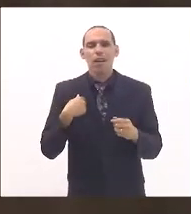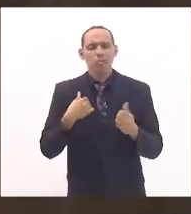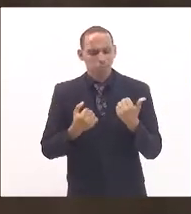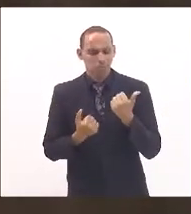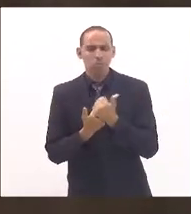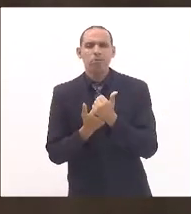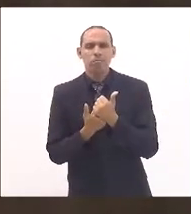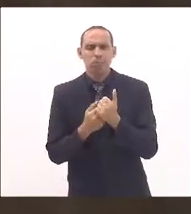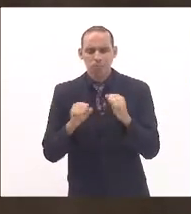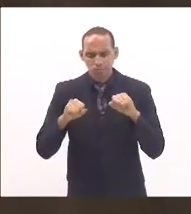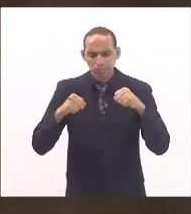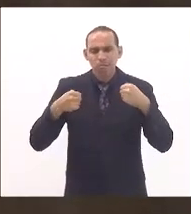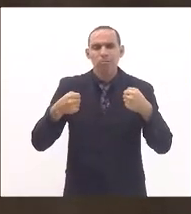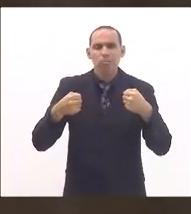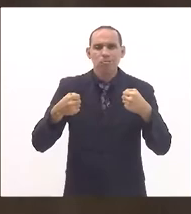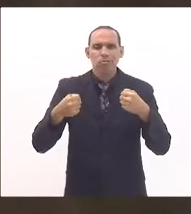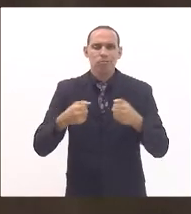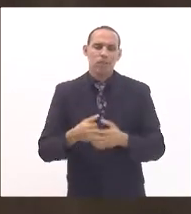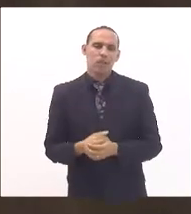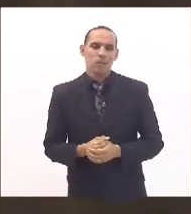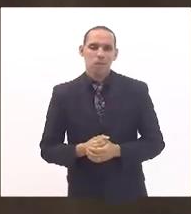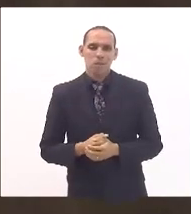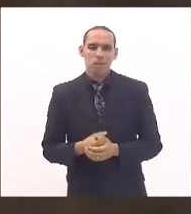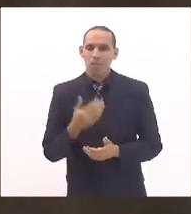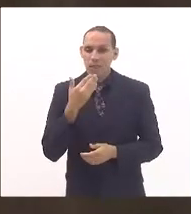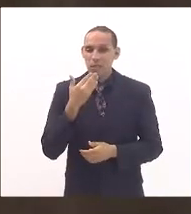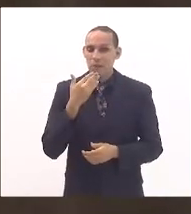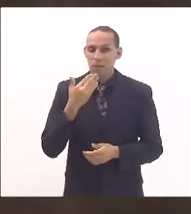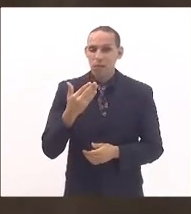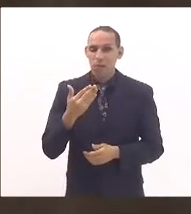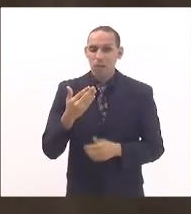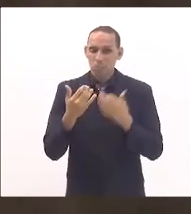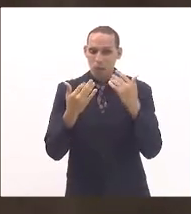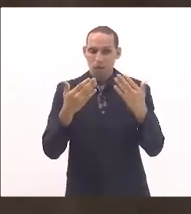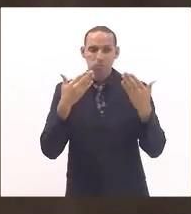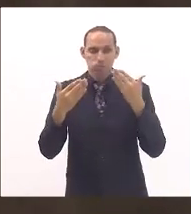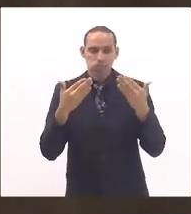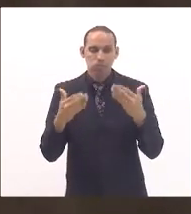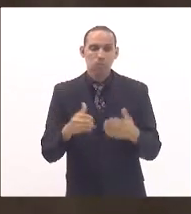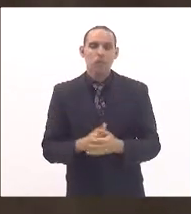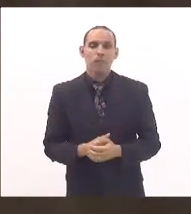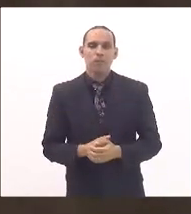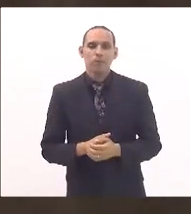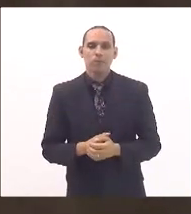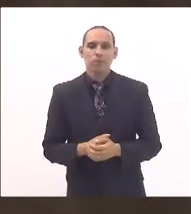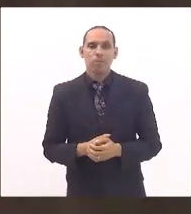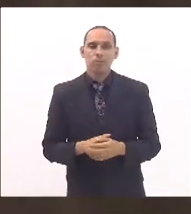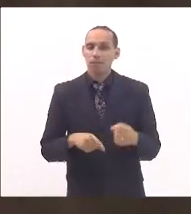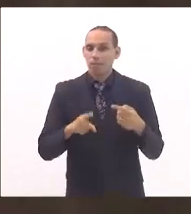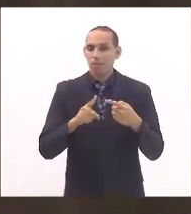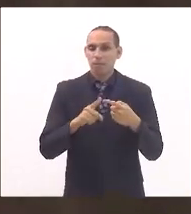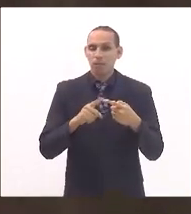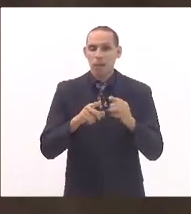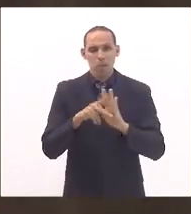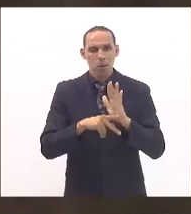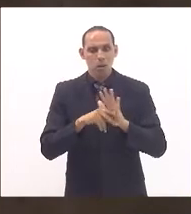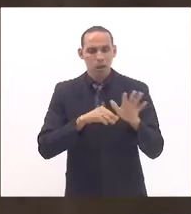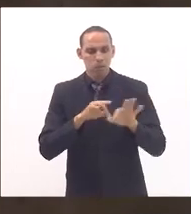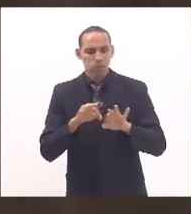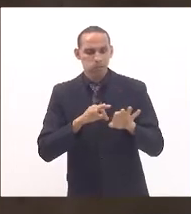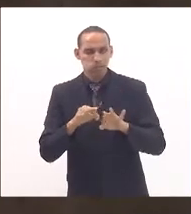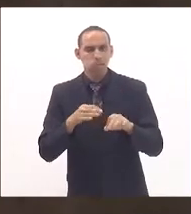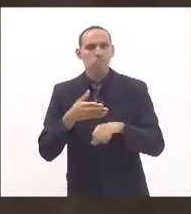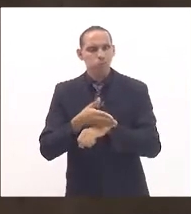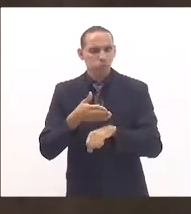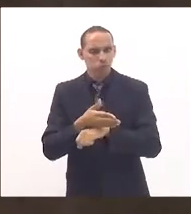e fortalecer aqui, reforçar o pedido da audiência. Tanto na elaboração do projeto, essa participação é